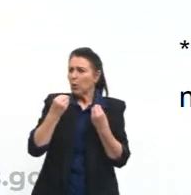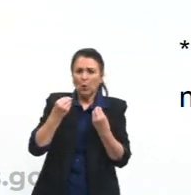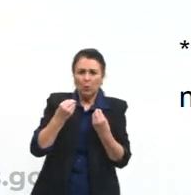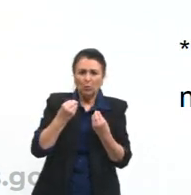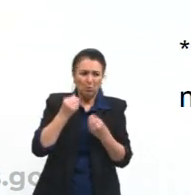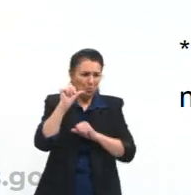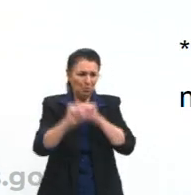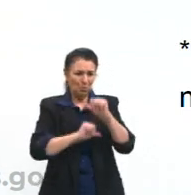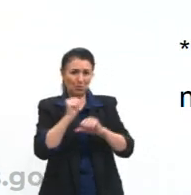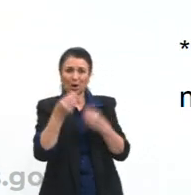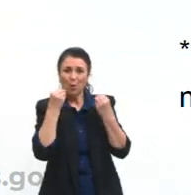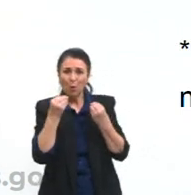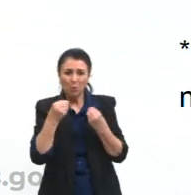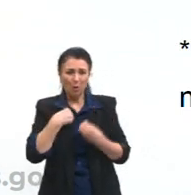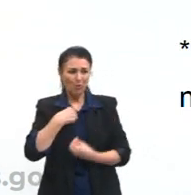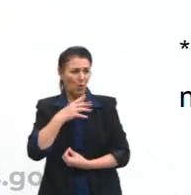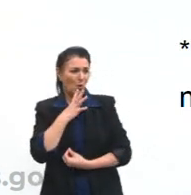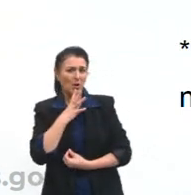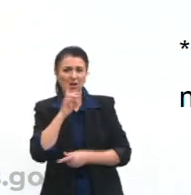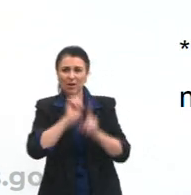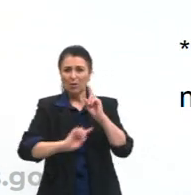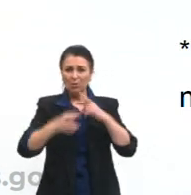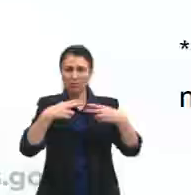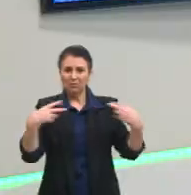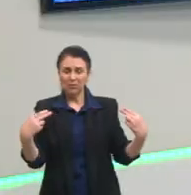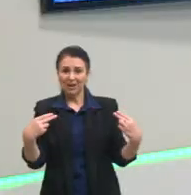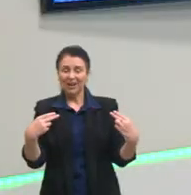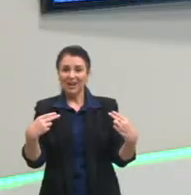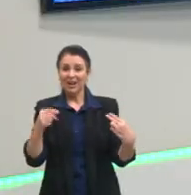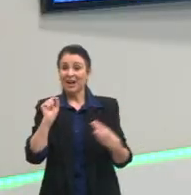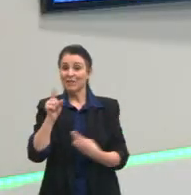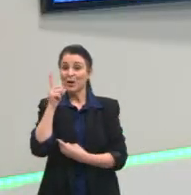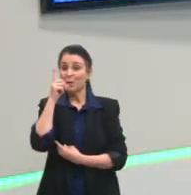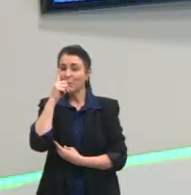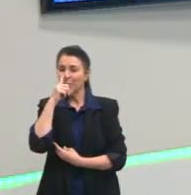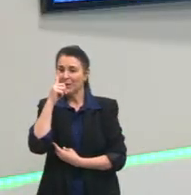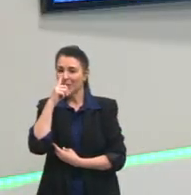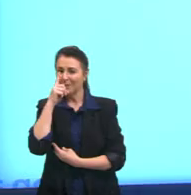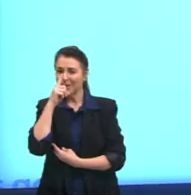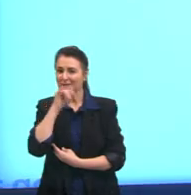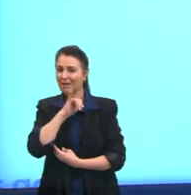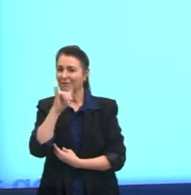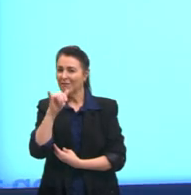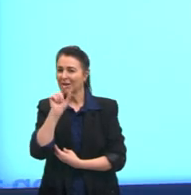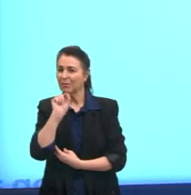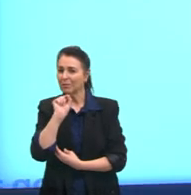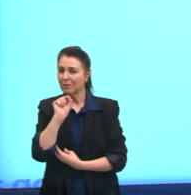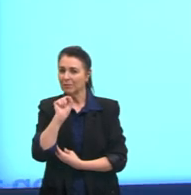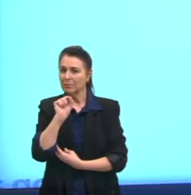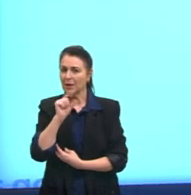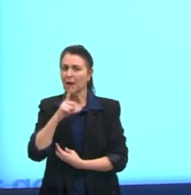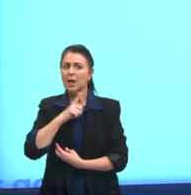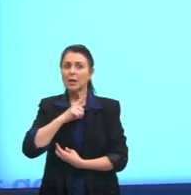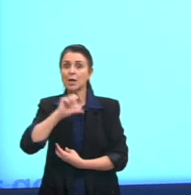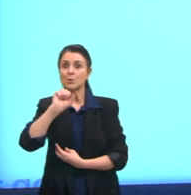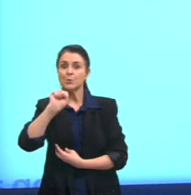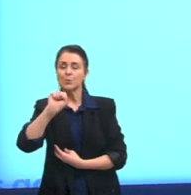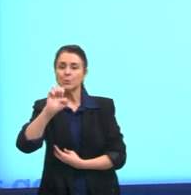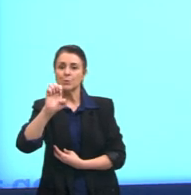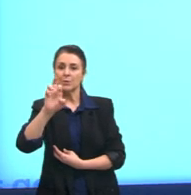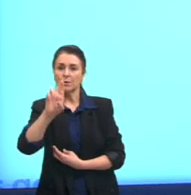conhecer as coisas que só mudam aí vem o nosso amigo Parmênides aqui ó colocando seguinte existe o ser e